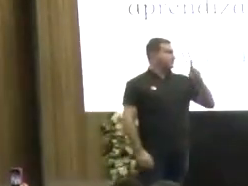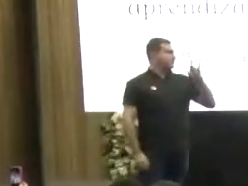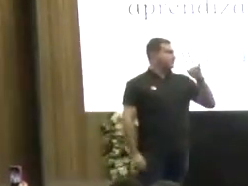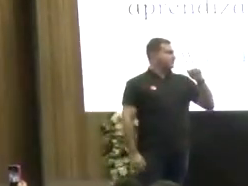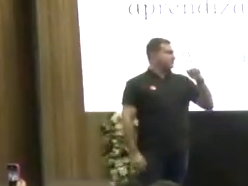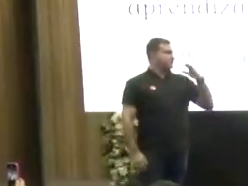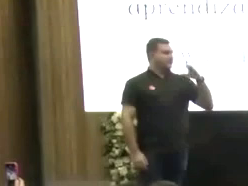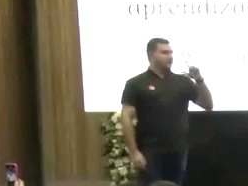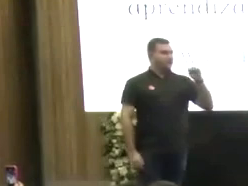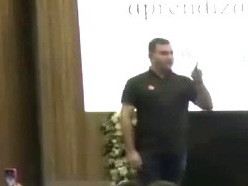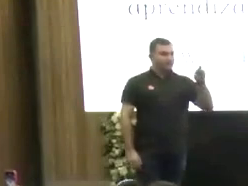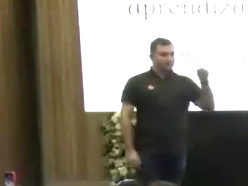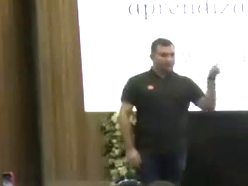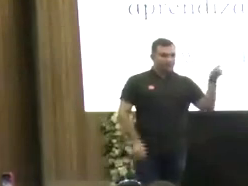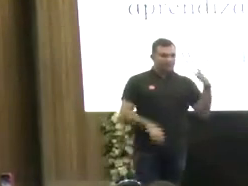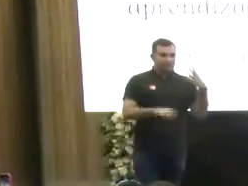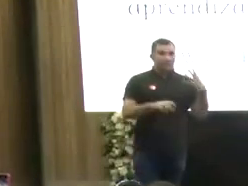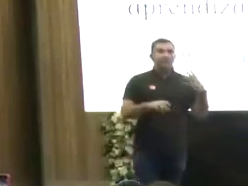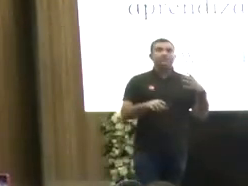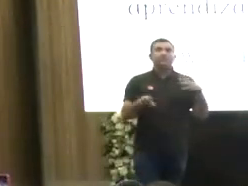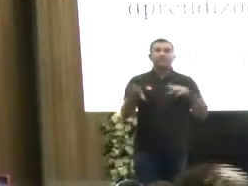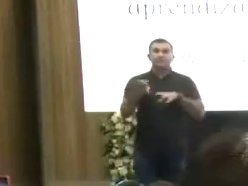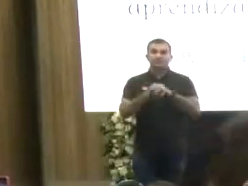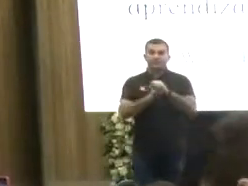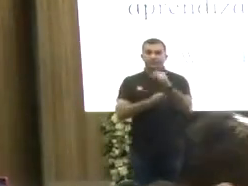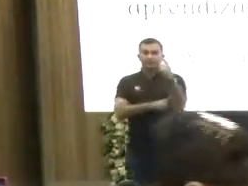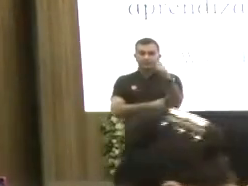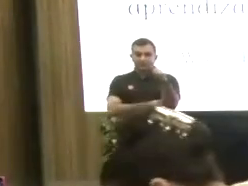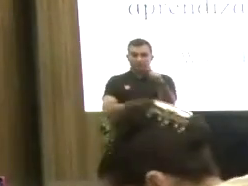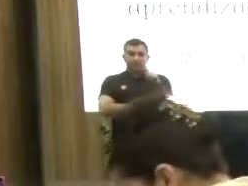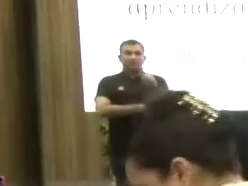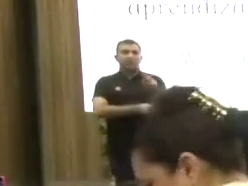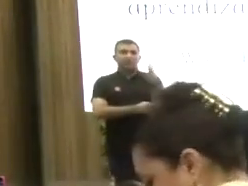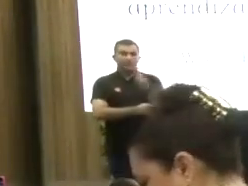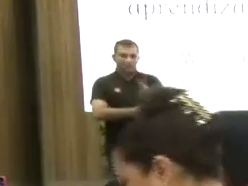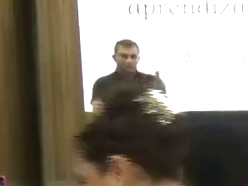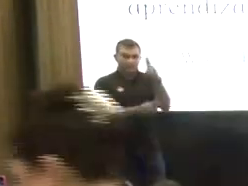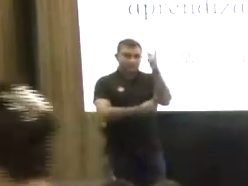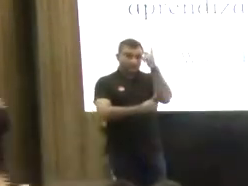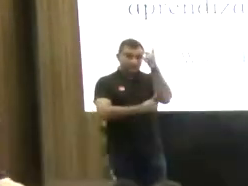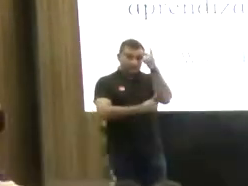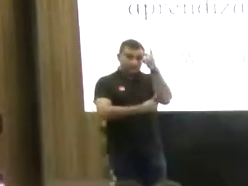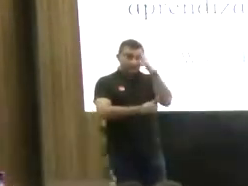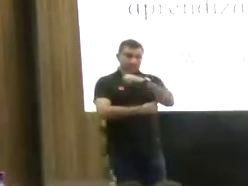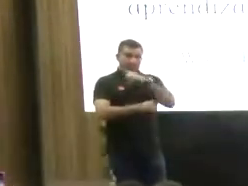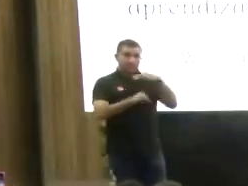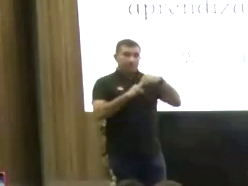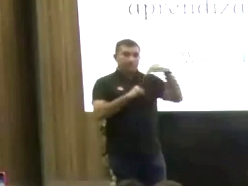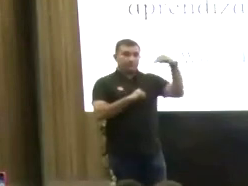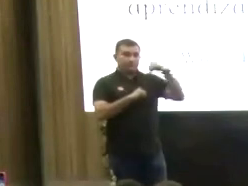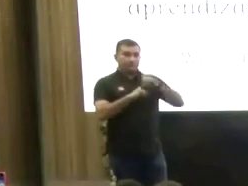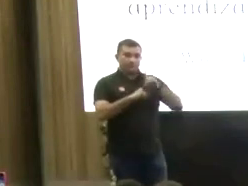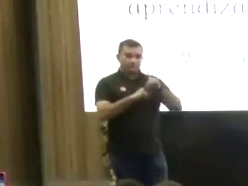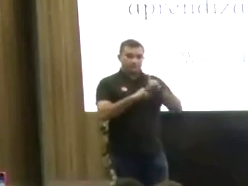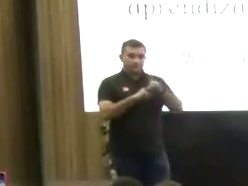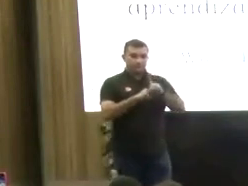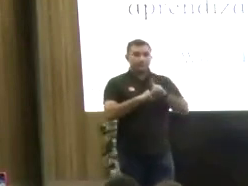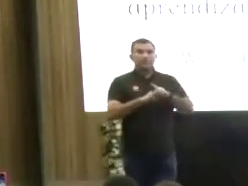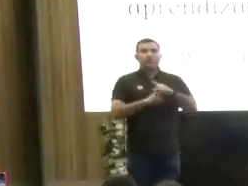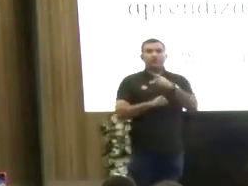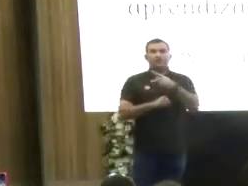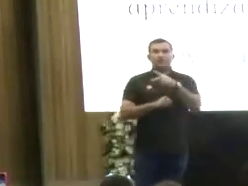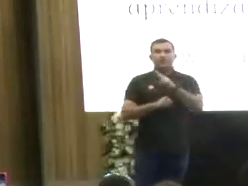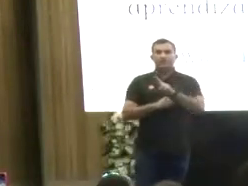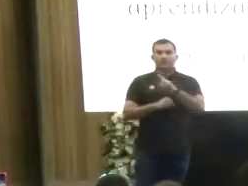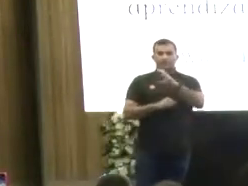é graduada em Geografia pela Universidade de São Paulo, tem mestrado e doutorado pela Pontifícia